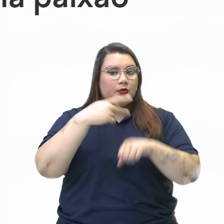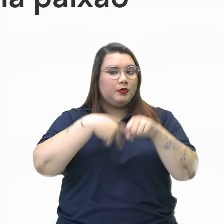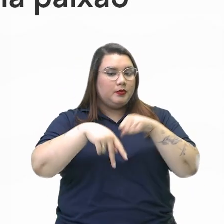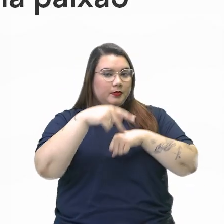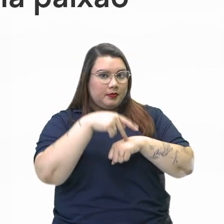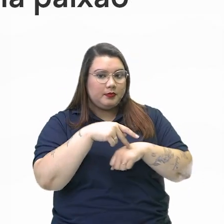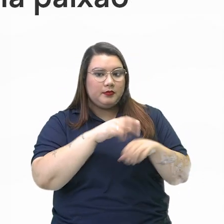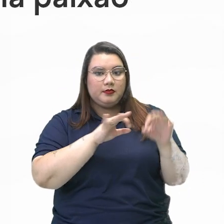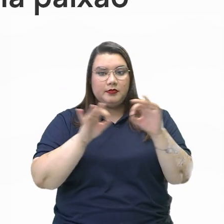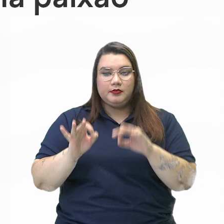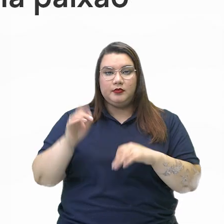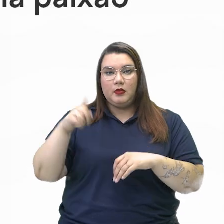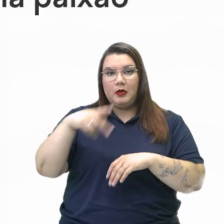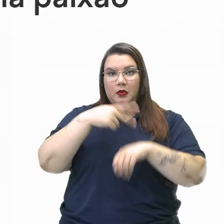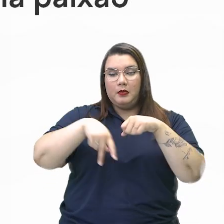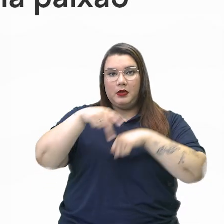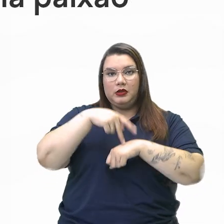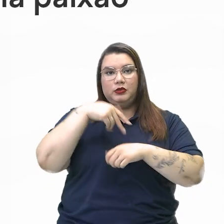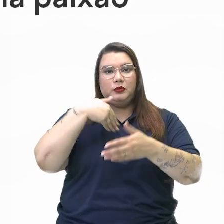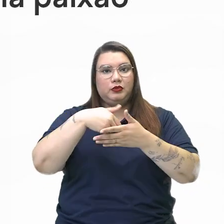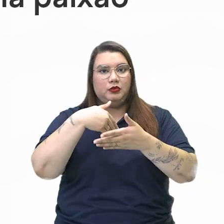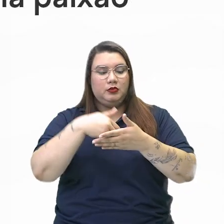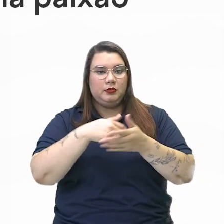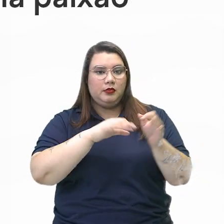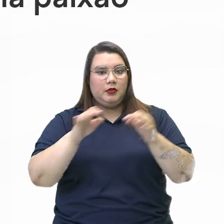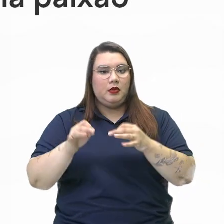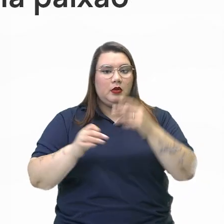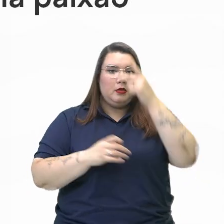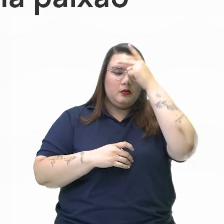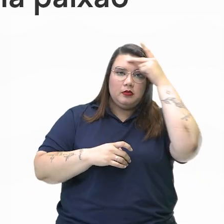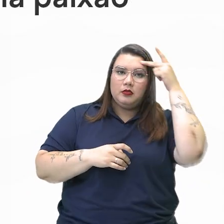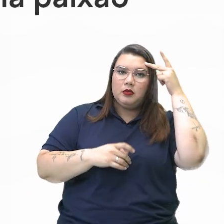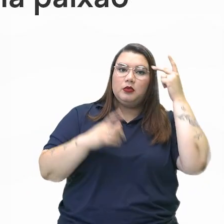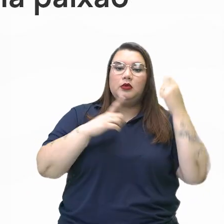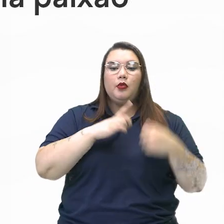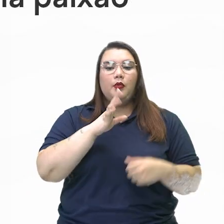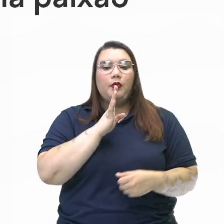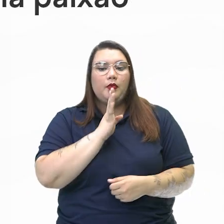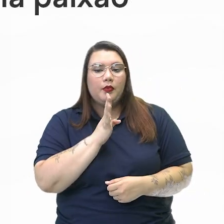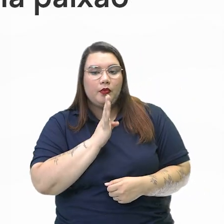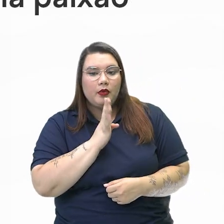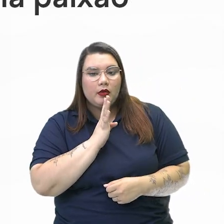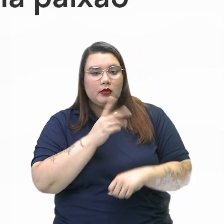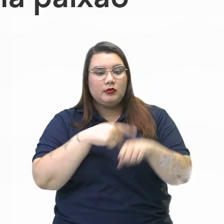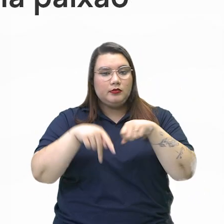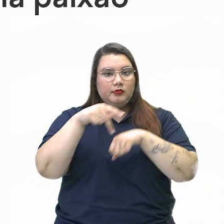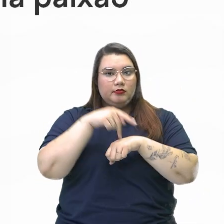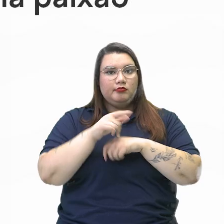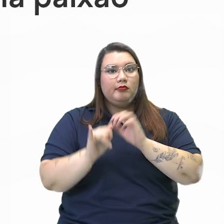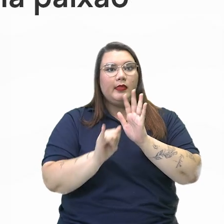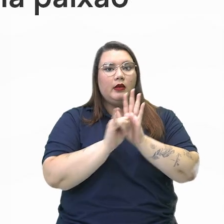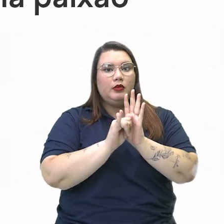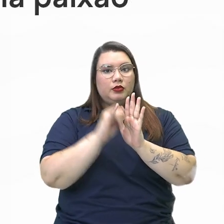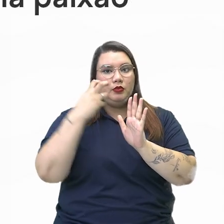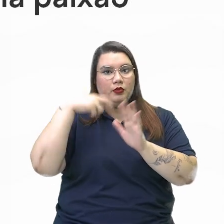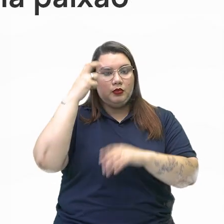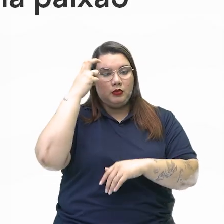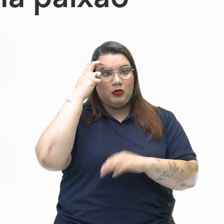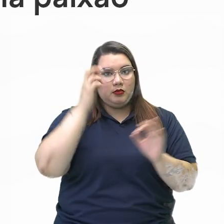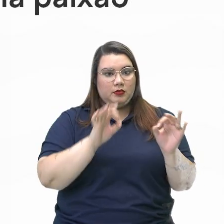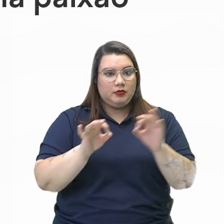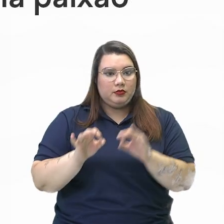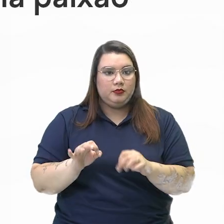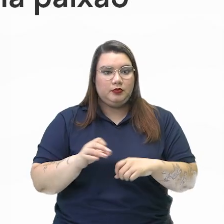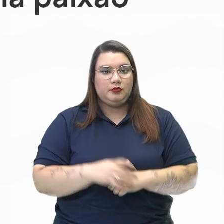o país do futebol. Então as pessoas elas passam a conhecer o nosso país através dessa identidade cultural. O